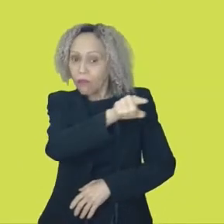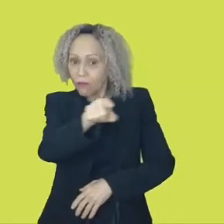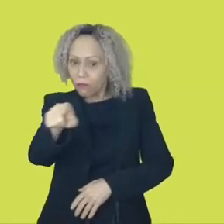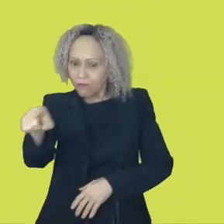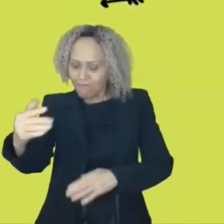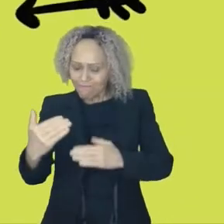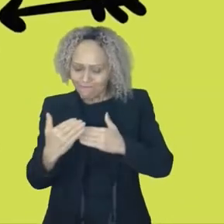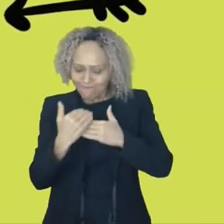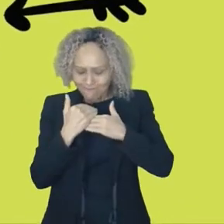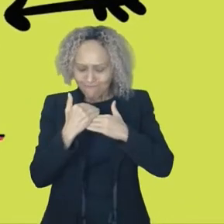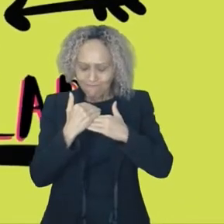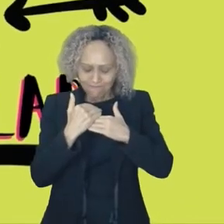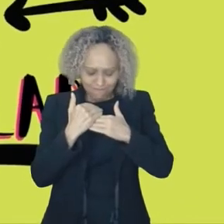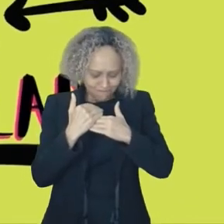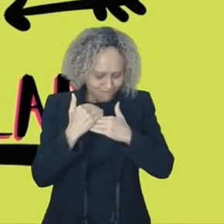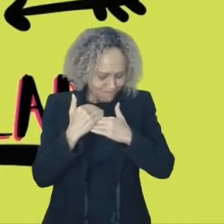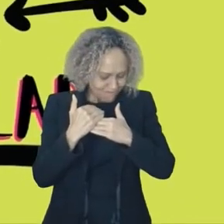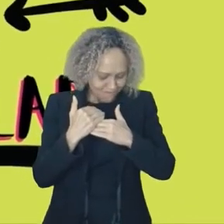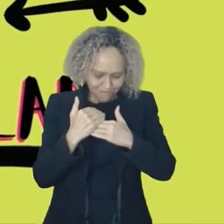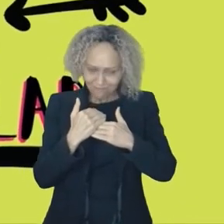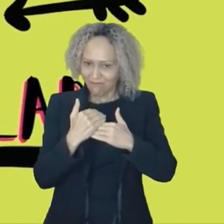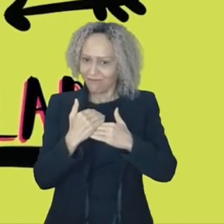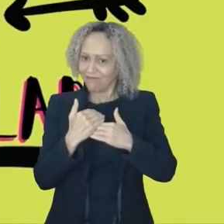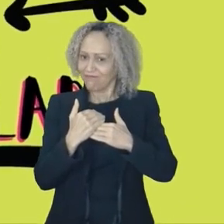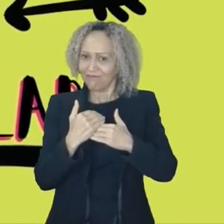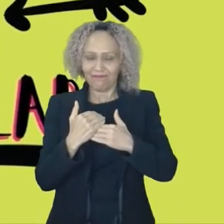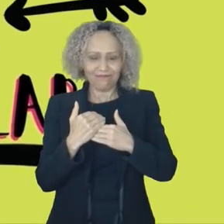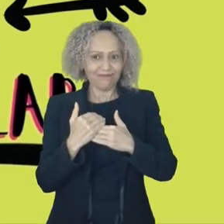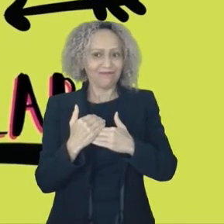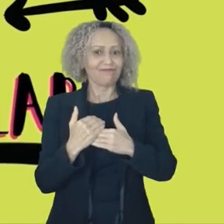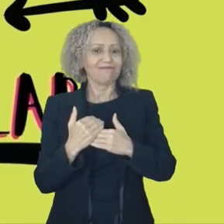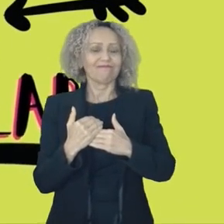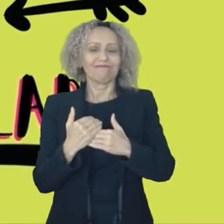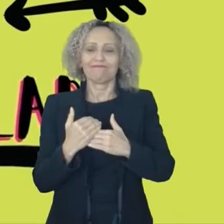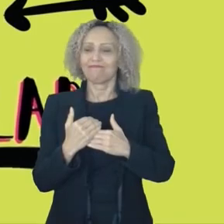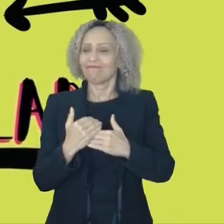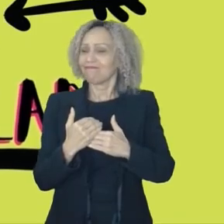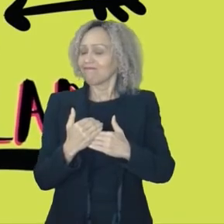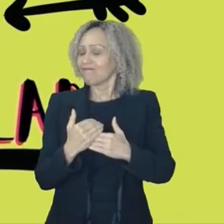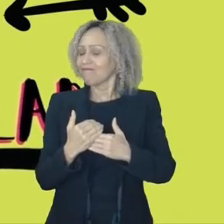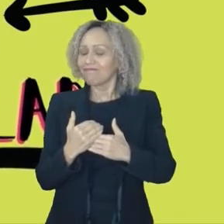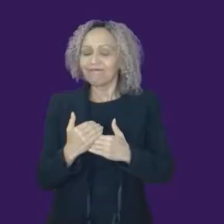Não vão mais conseguir me anular, me calar.